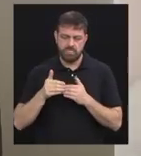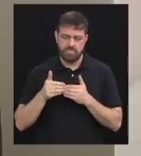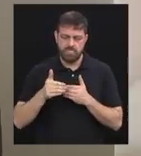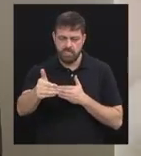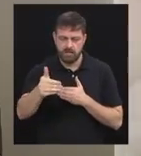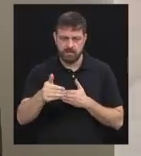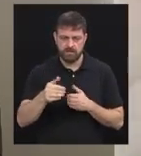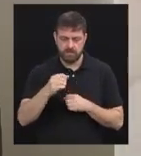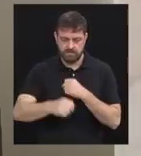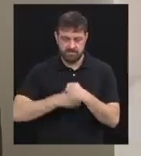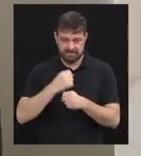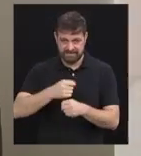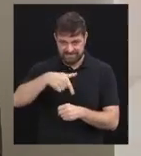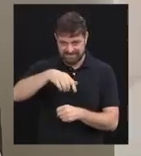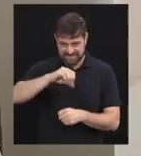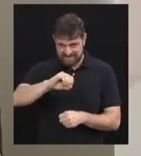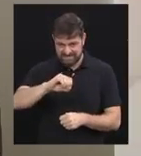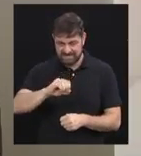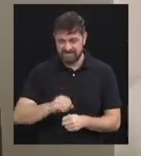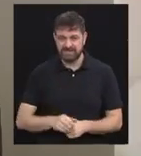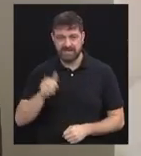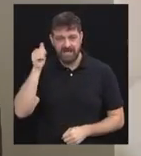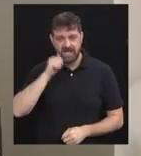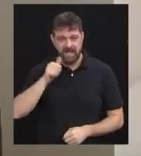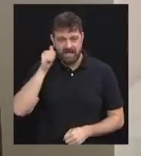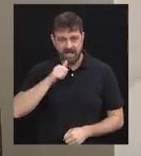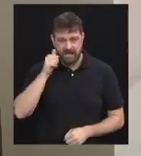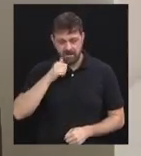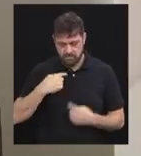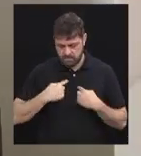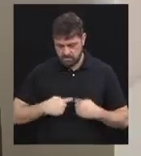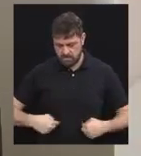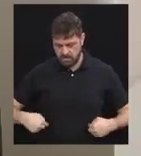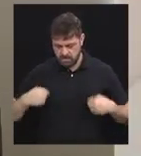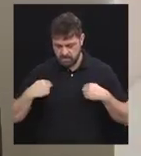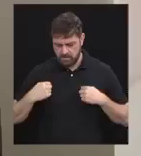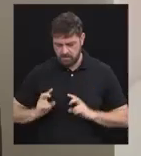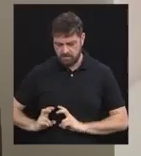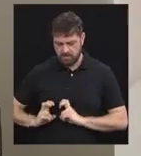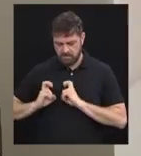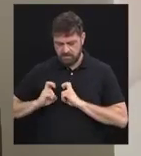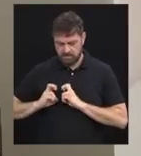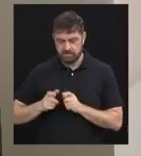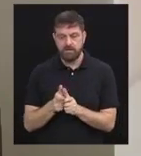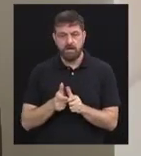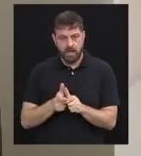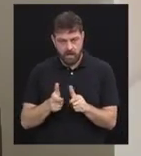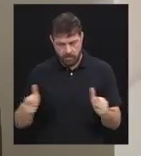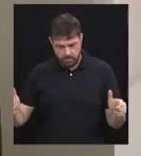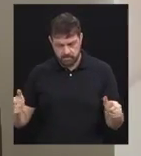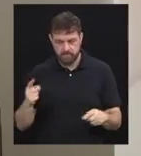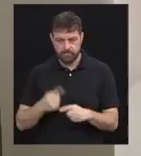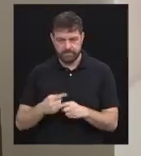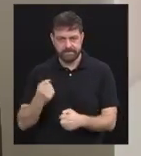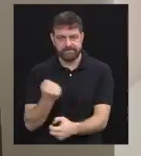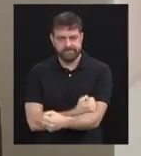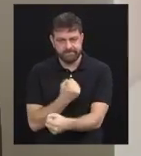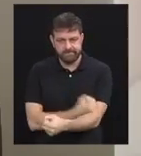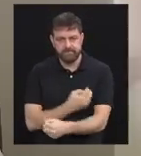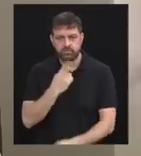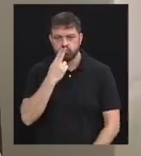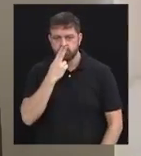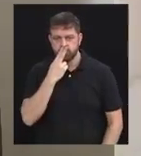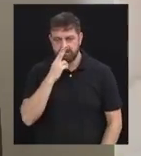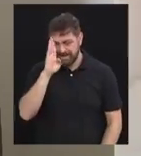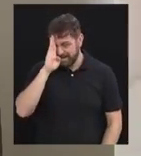da década de 70 e 80, a mortalidade por câncer de pulmão na mulher aumentou significativamente. E hoje é a